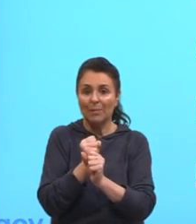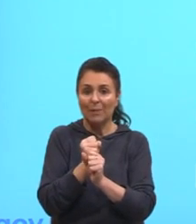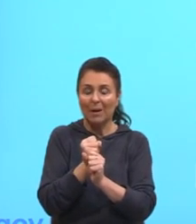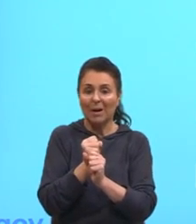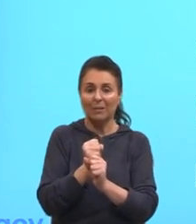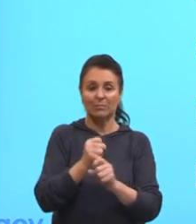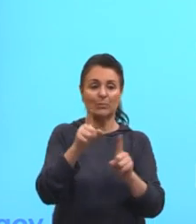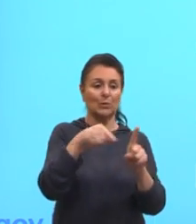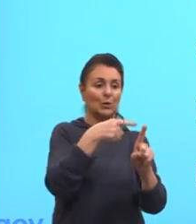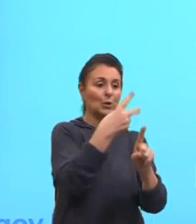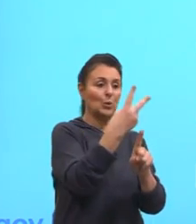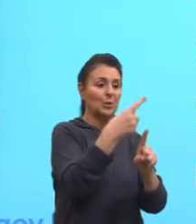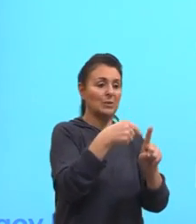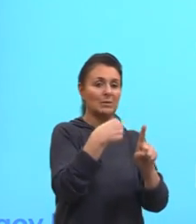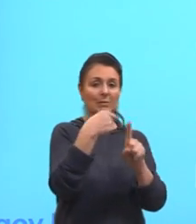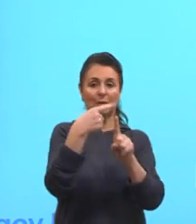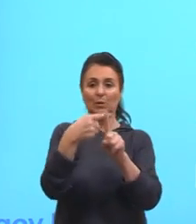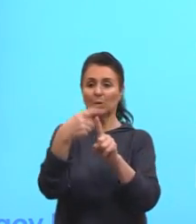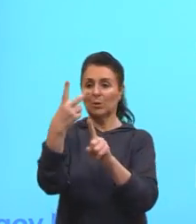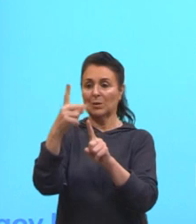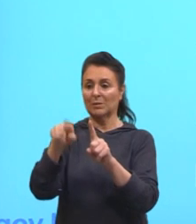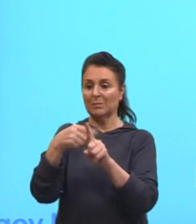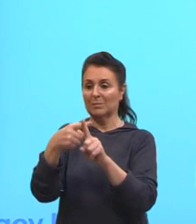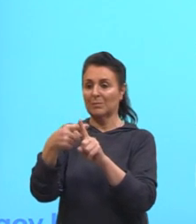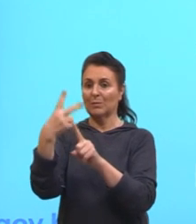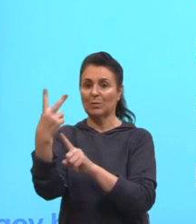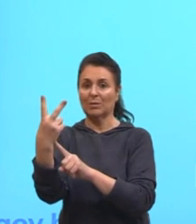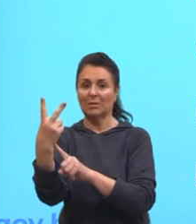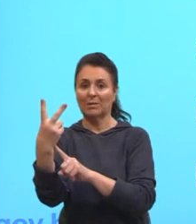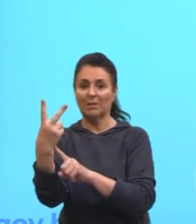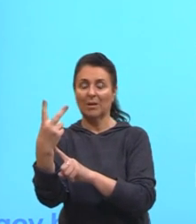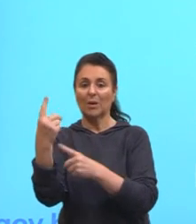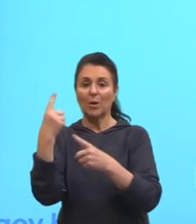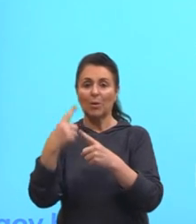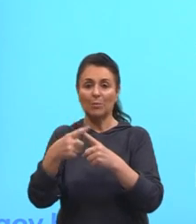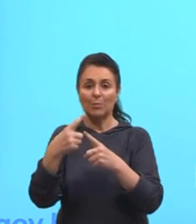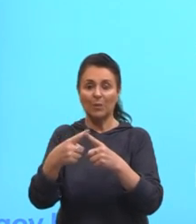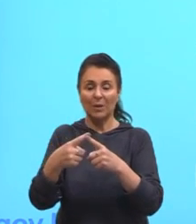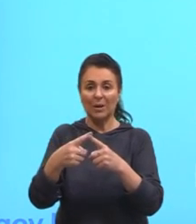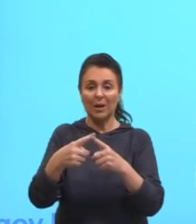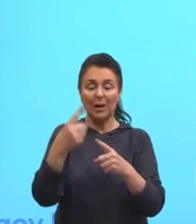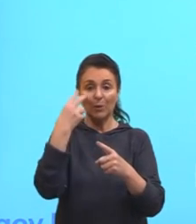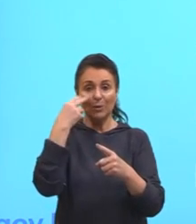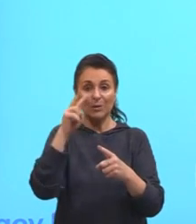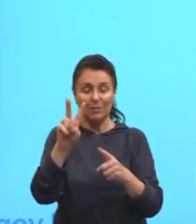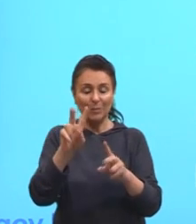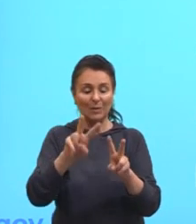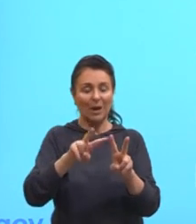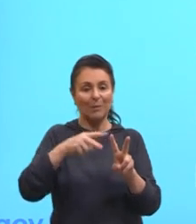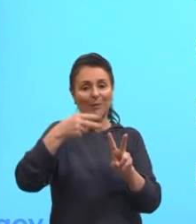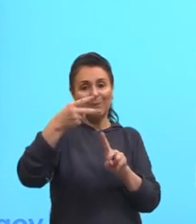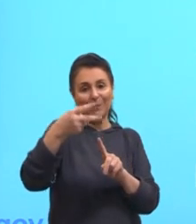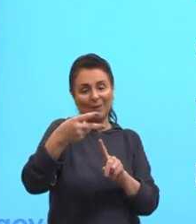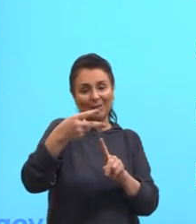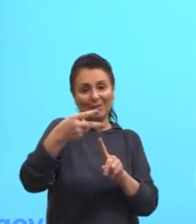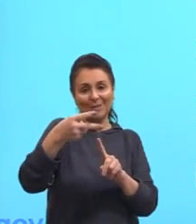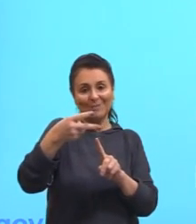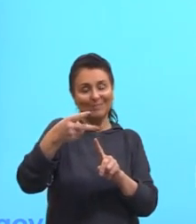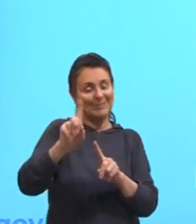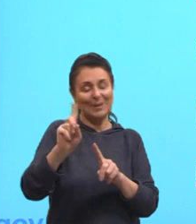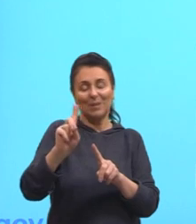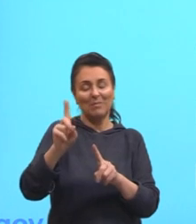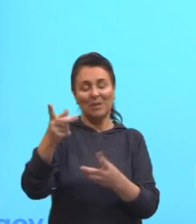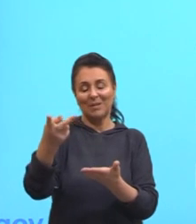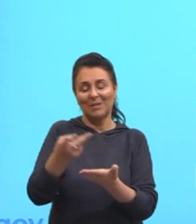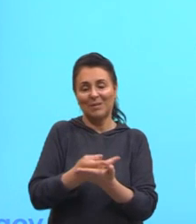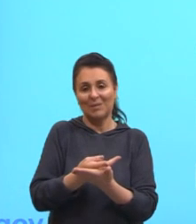dois mais dois mais dois porque a primeira propriedade que nós vamos da potência Então também não estaria correta